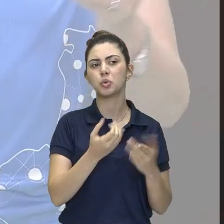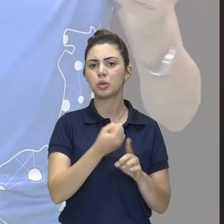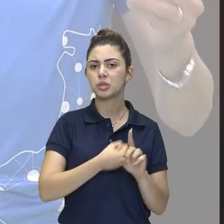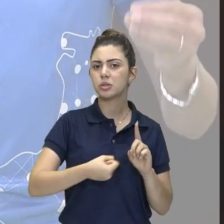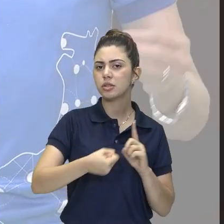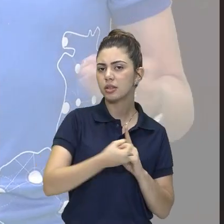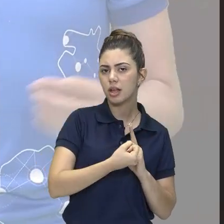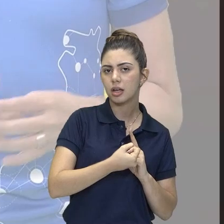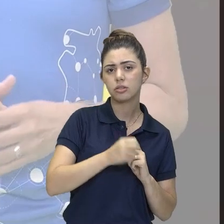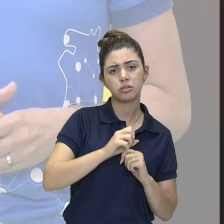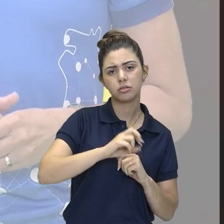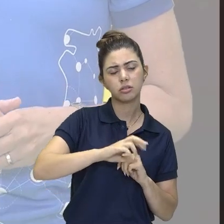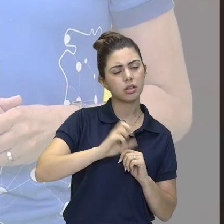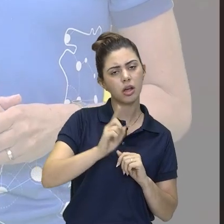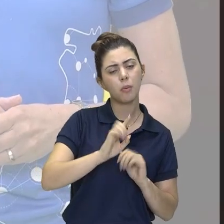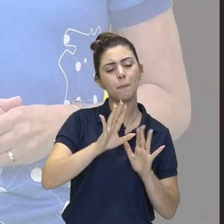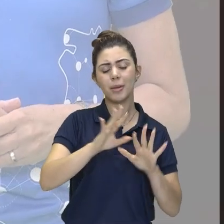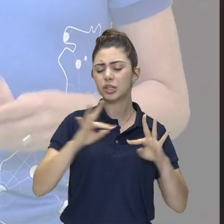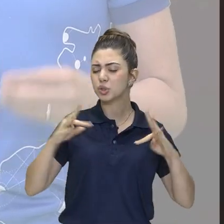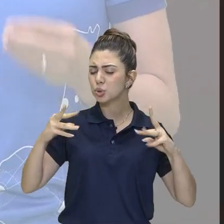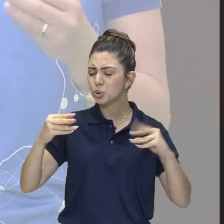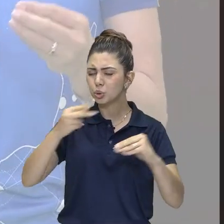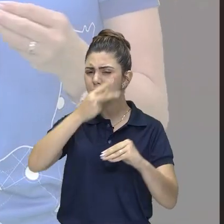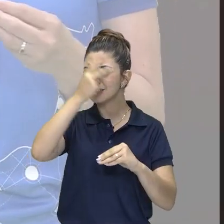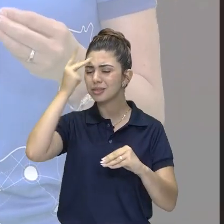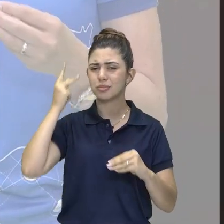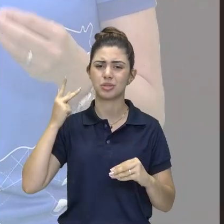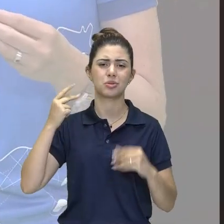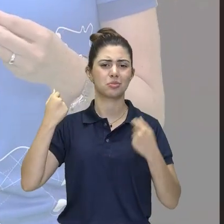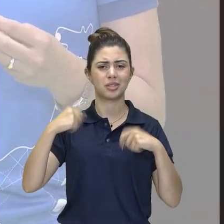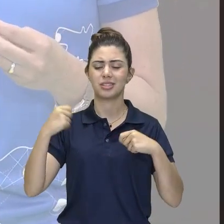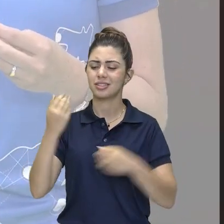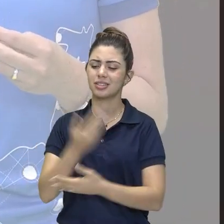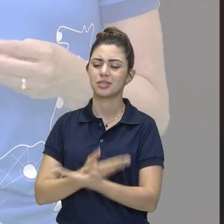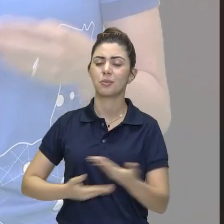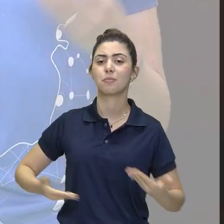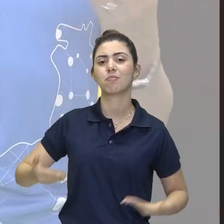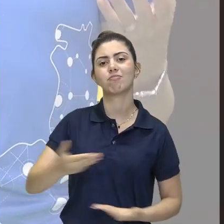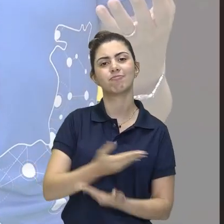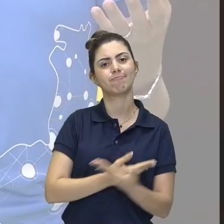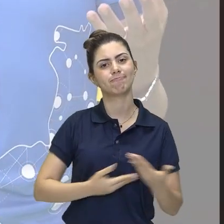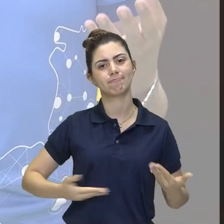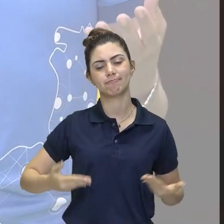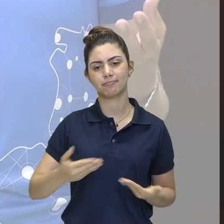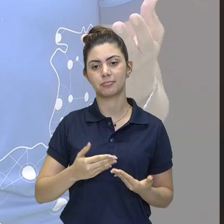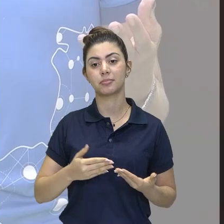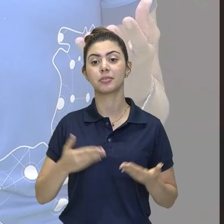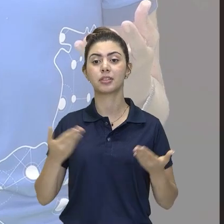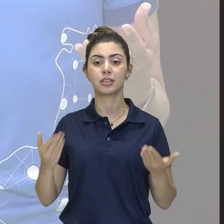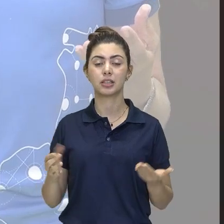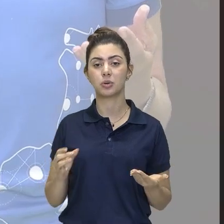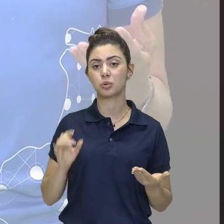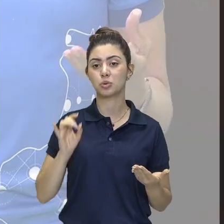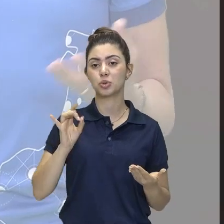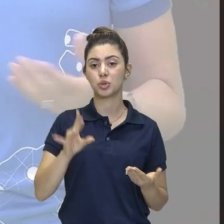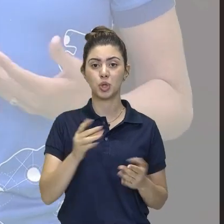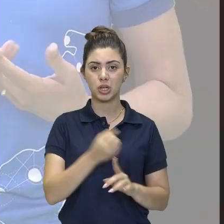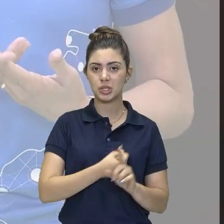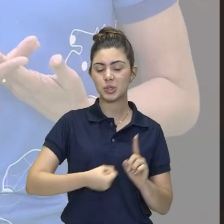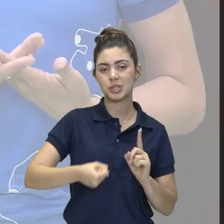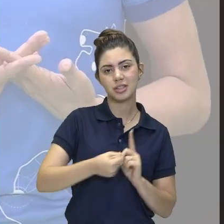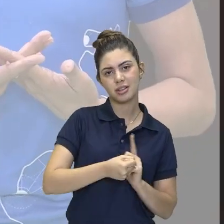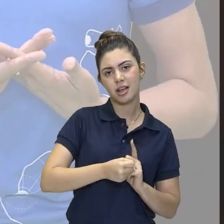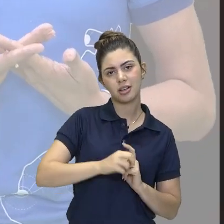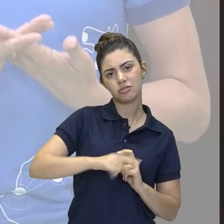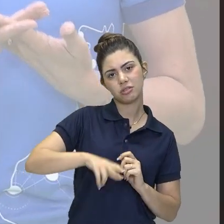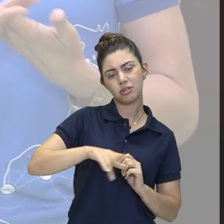mas no público em geral. Nós temos essa necessidade, vou até falar, não somente social,